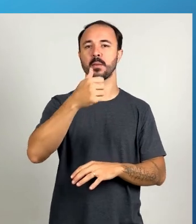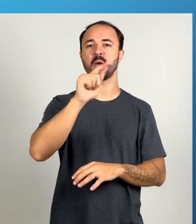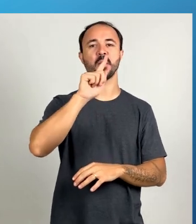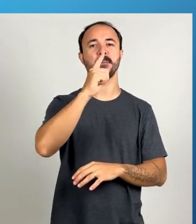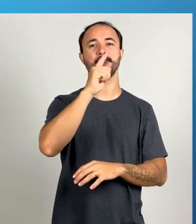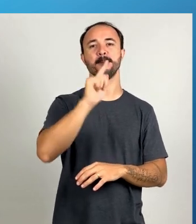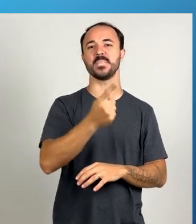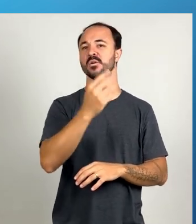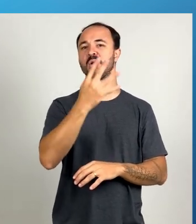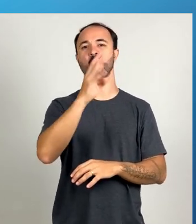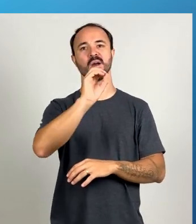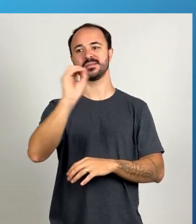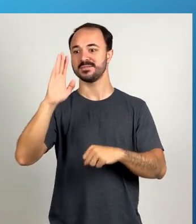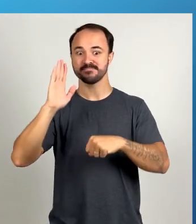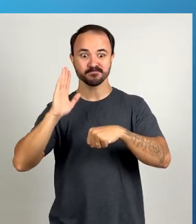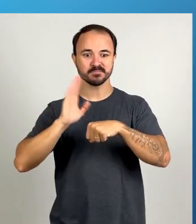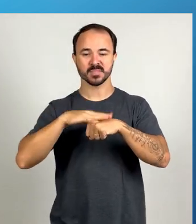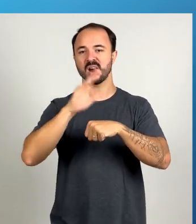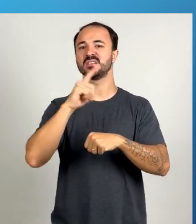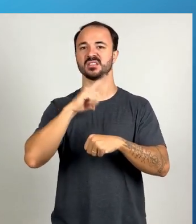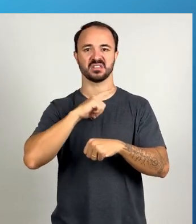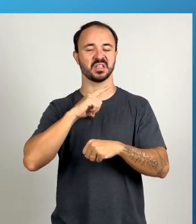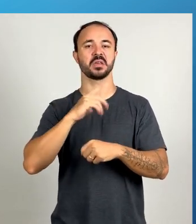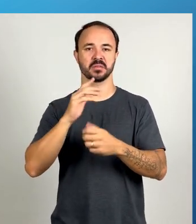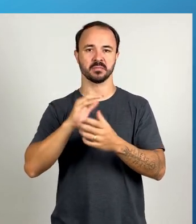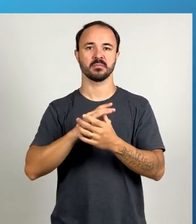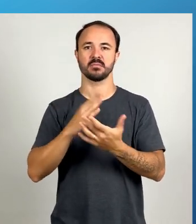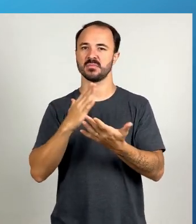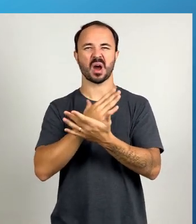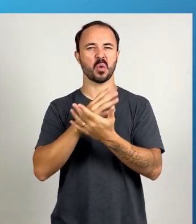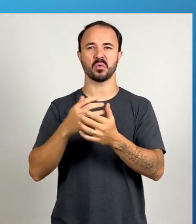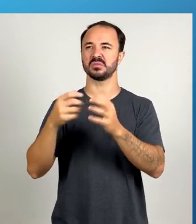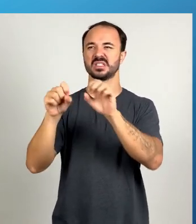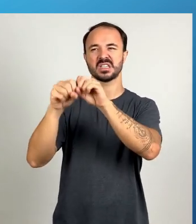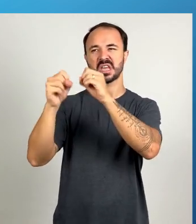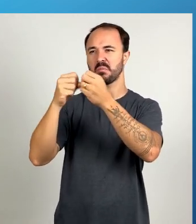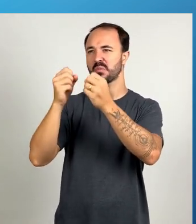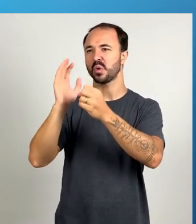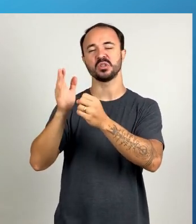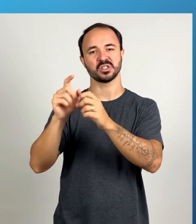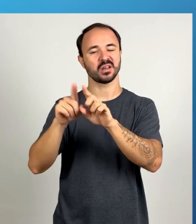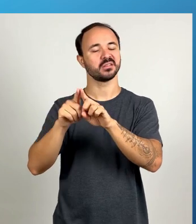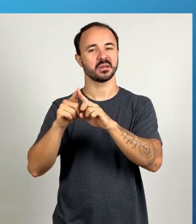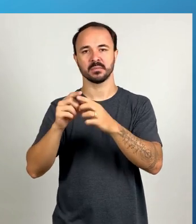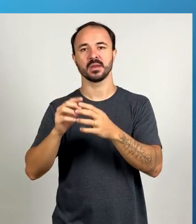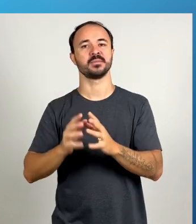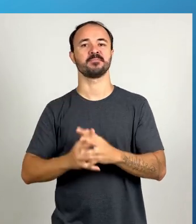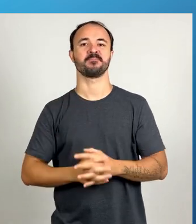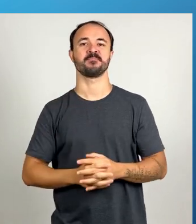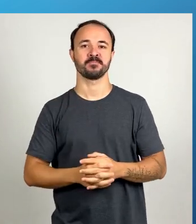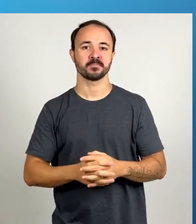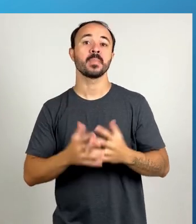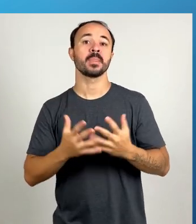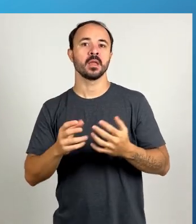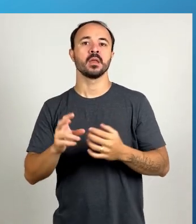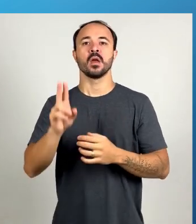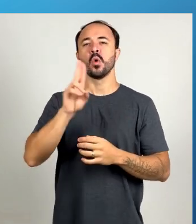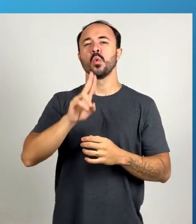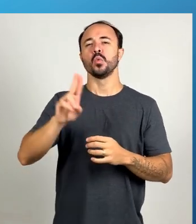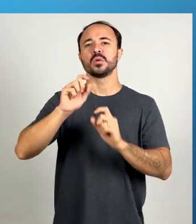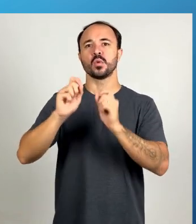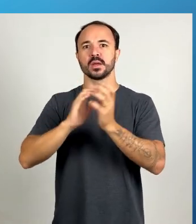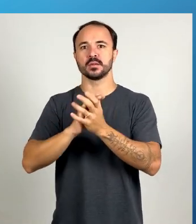sem falar os que nem funcionam mais, que são lixo espacial. O GPS usa uma rede de satélites para determinar